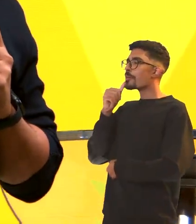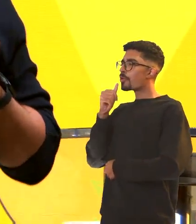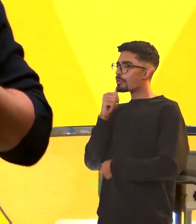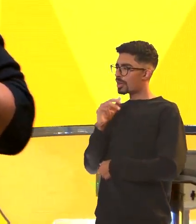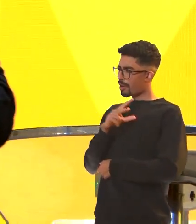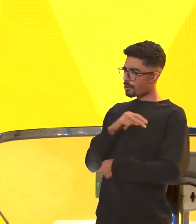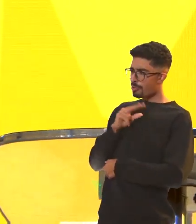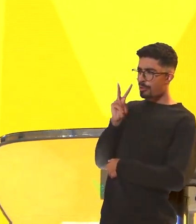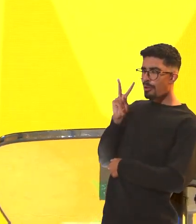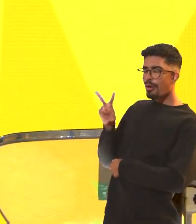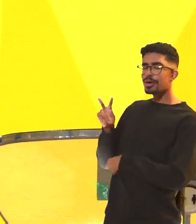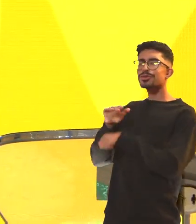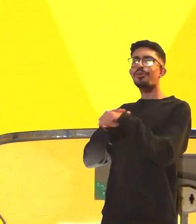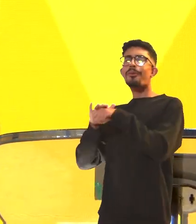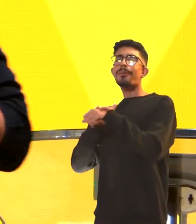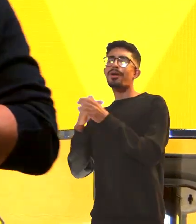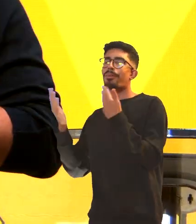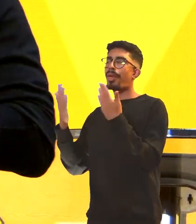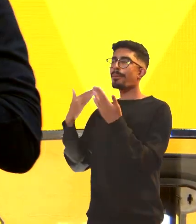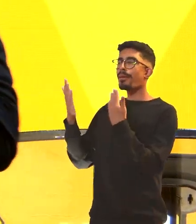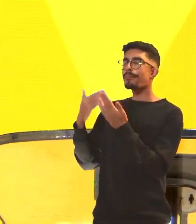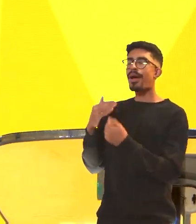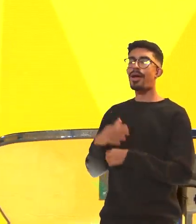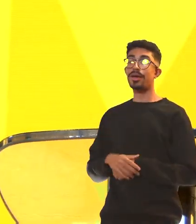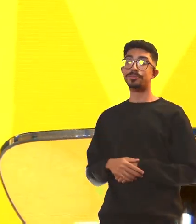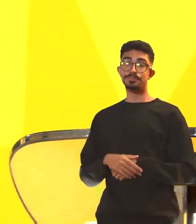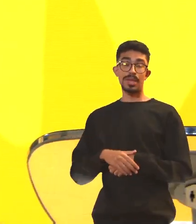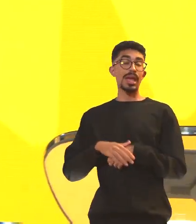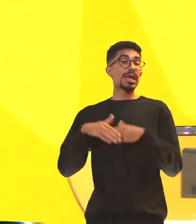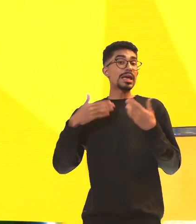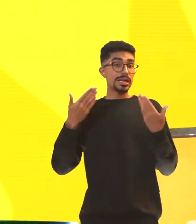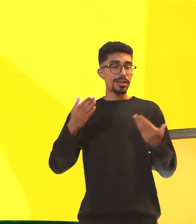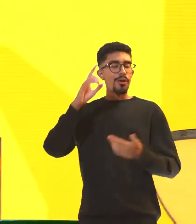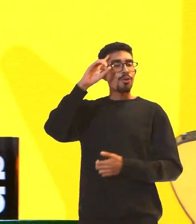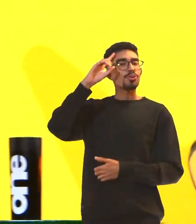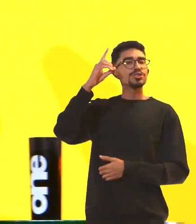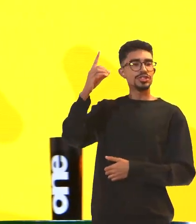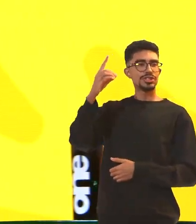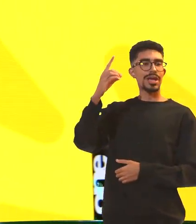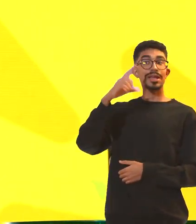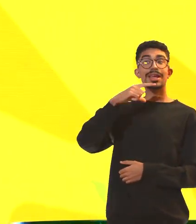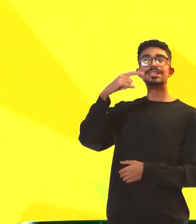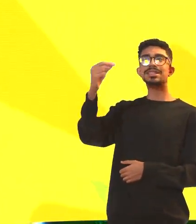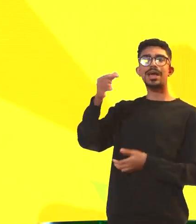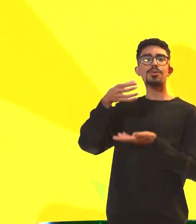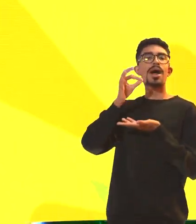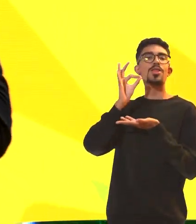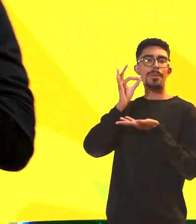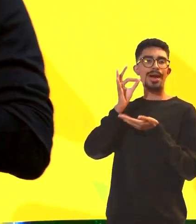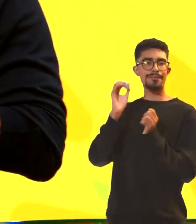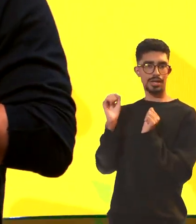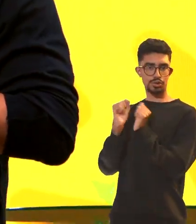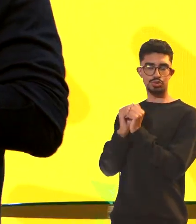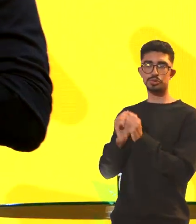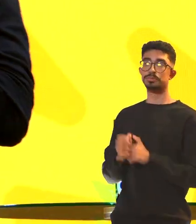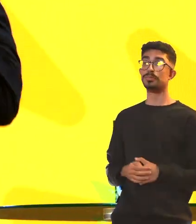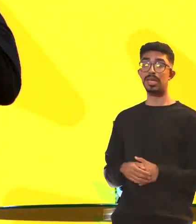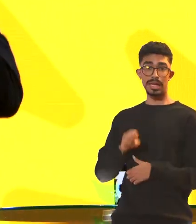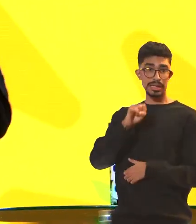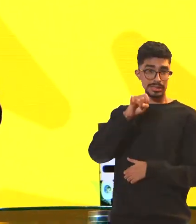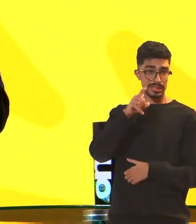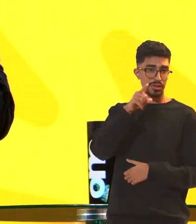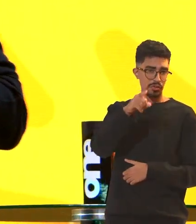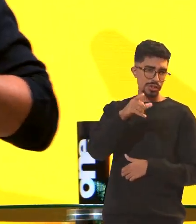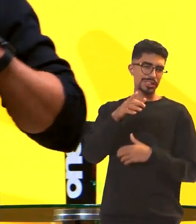conversa aqui, outra ali, troca mensagem. E de repente eles estavam saindo para o primeiro café. Se você já